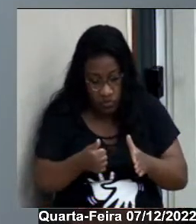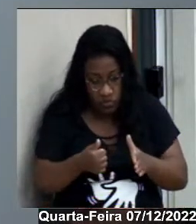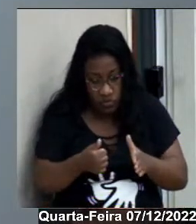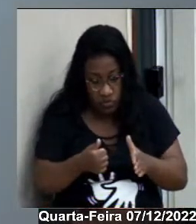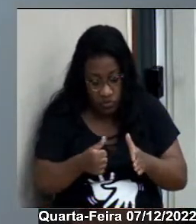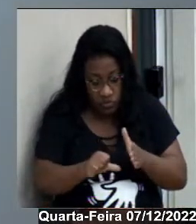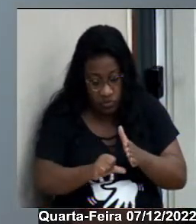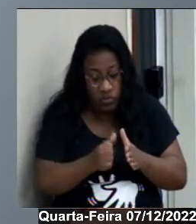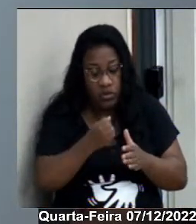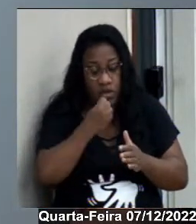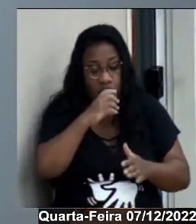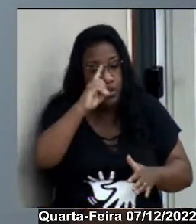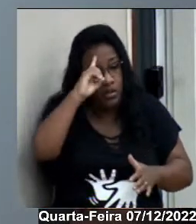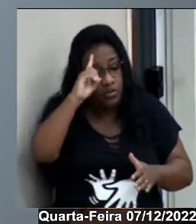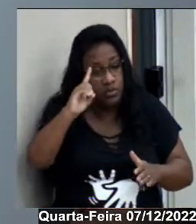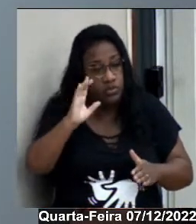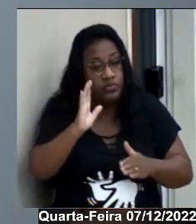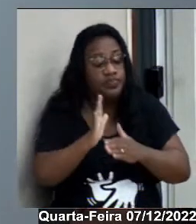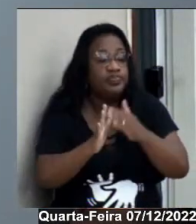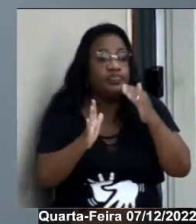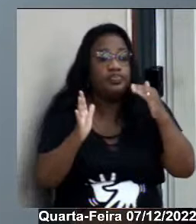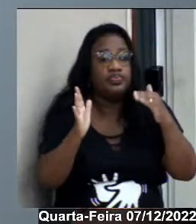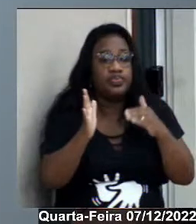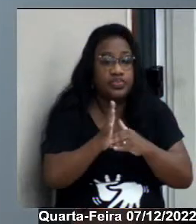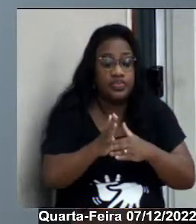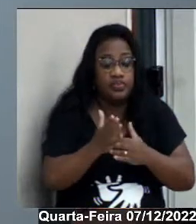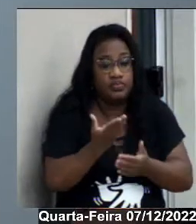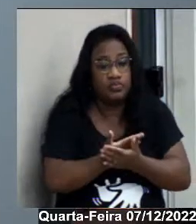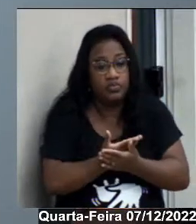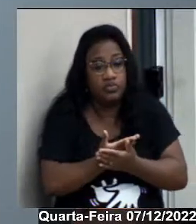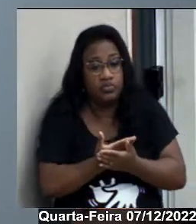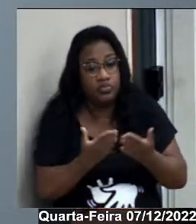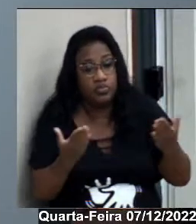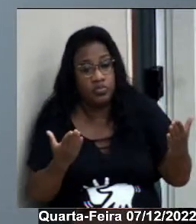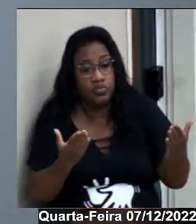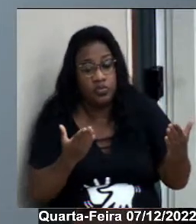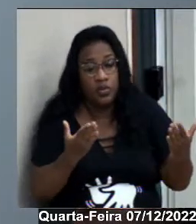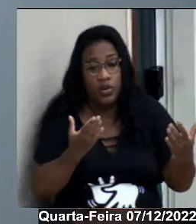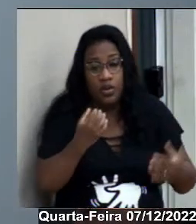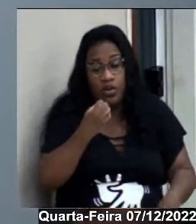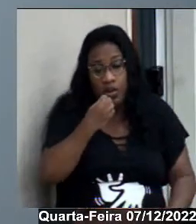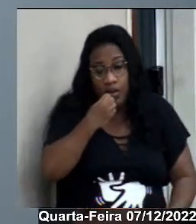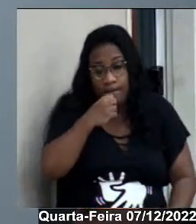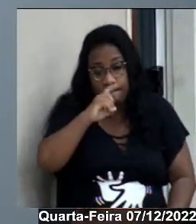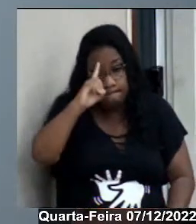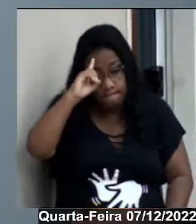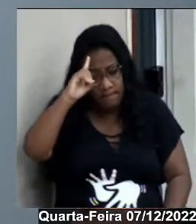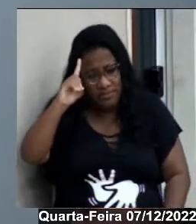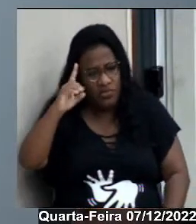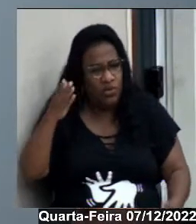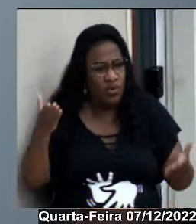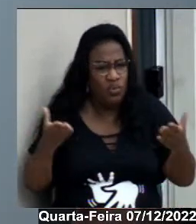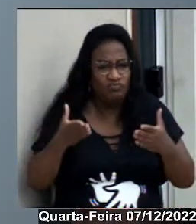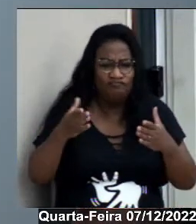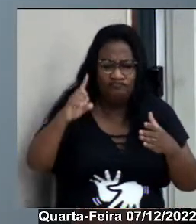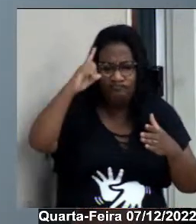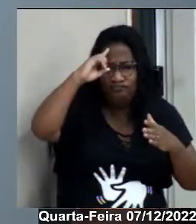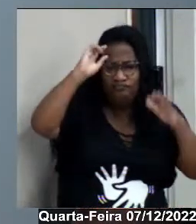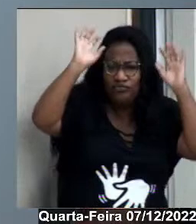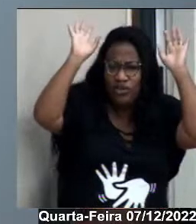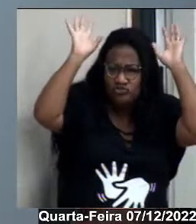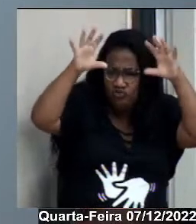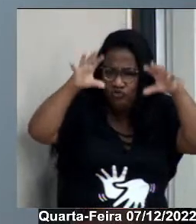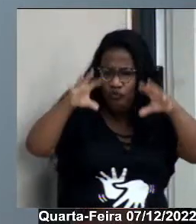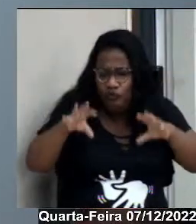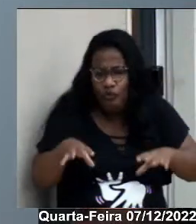Primeiramente, preciso dizer bom dia a todos, bom dia aos meus colegas vereadores, bom dia a quem veio nesse dia chuvoso assistir